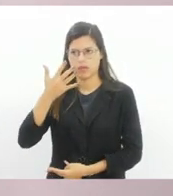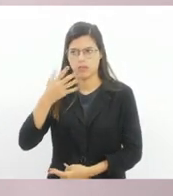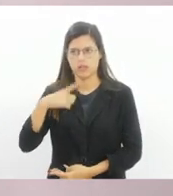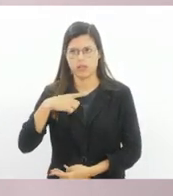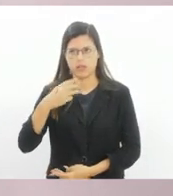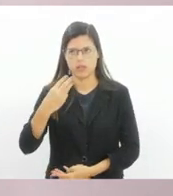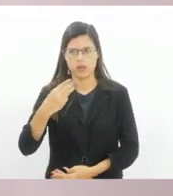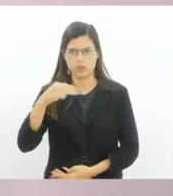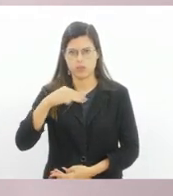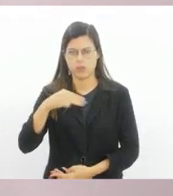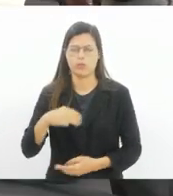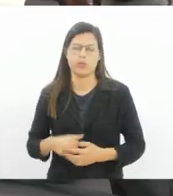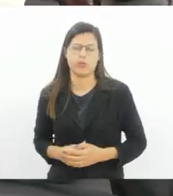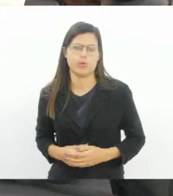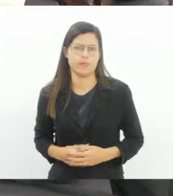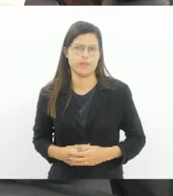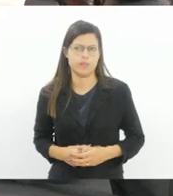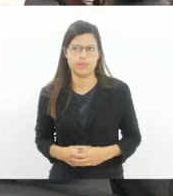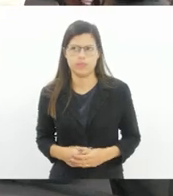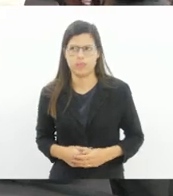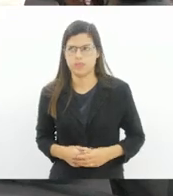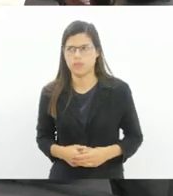de 3 minutos.